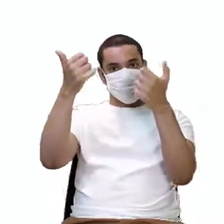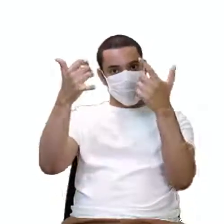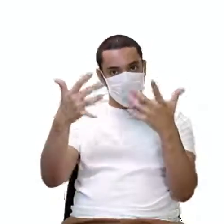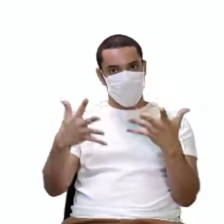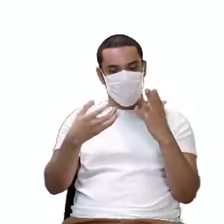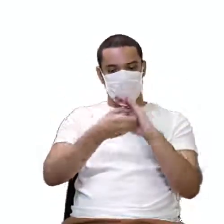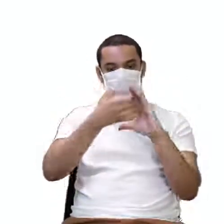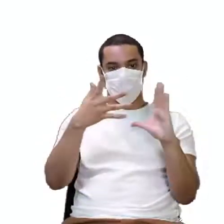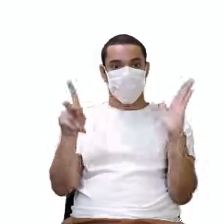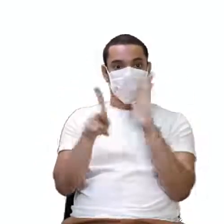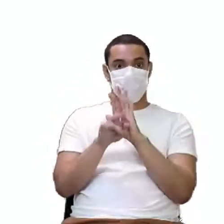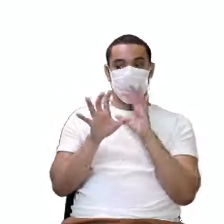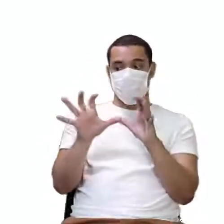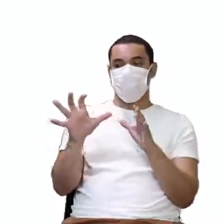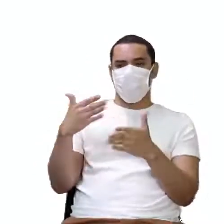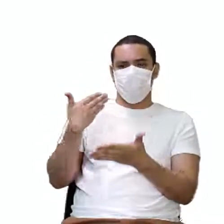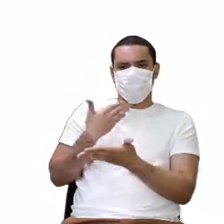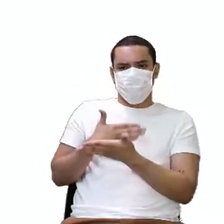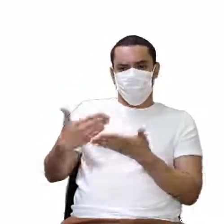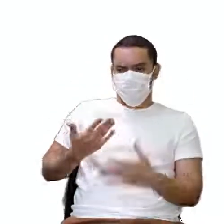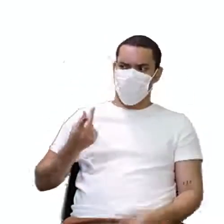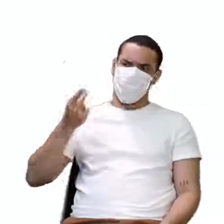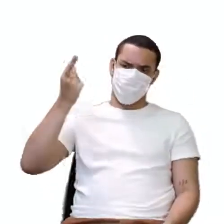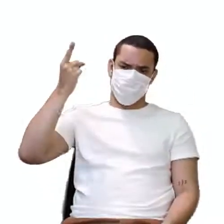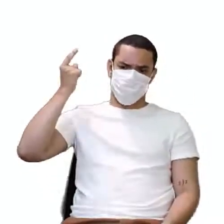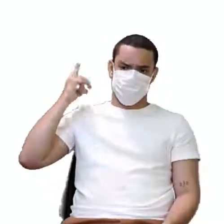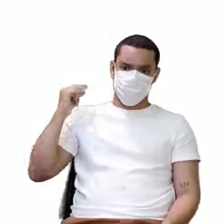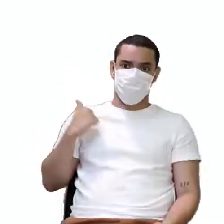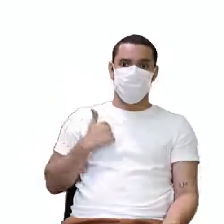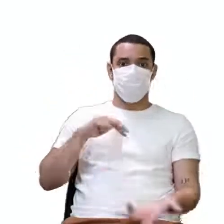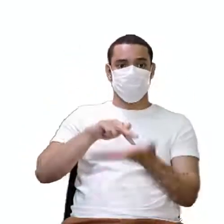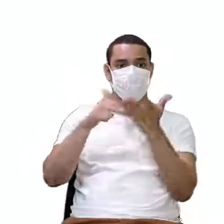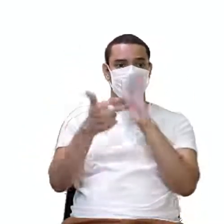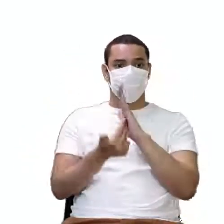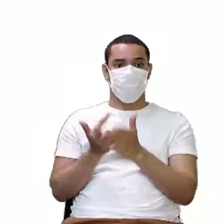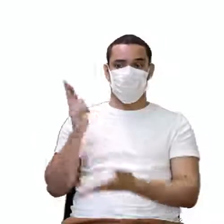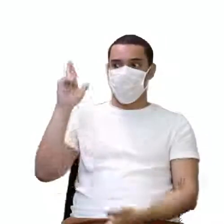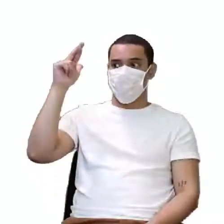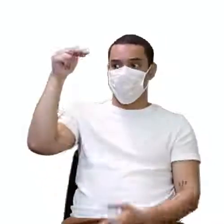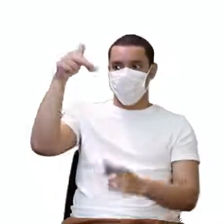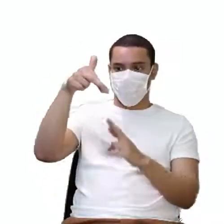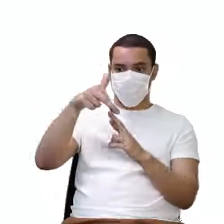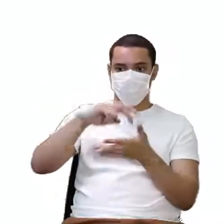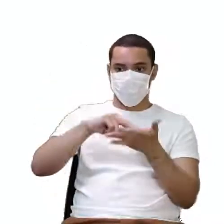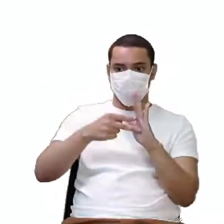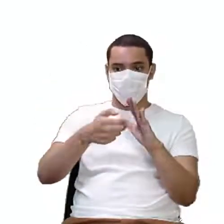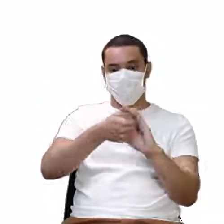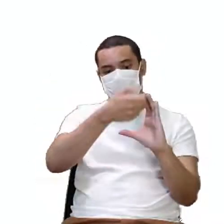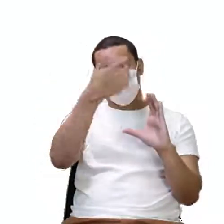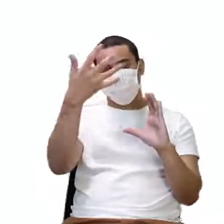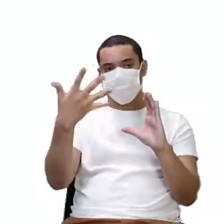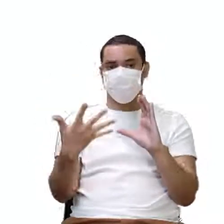características primitivas, nós estamos nos referindo a essas características